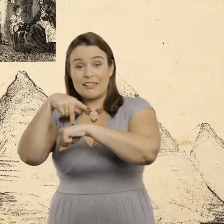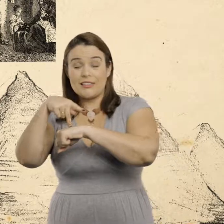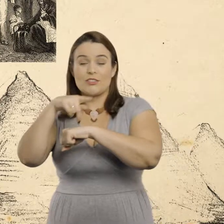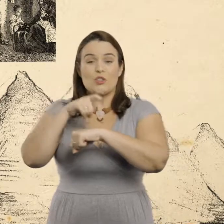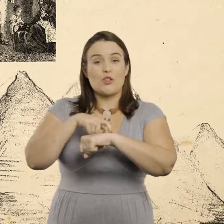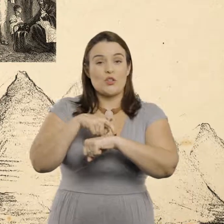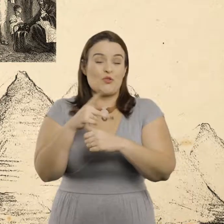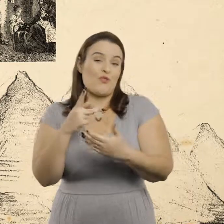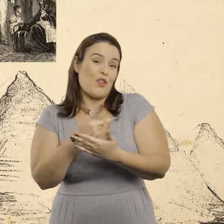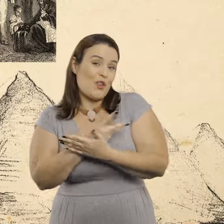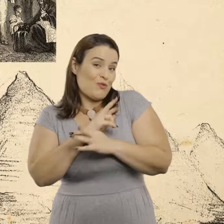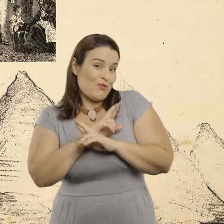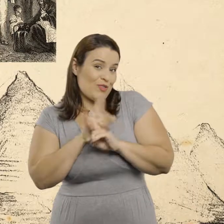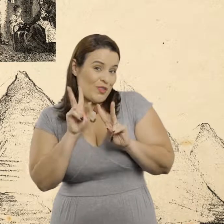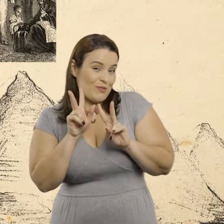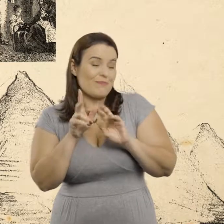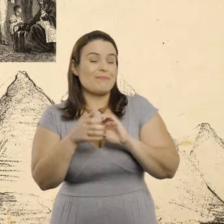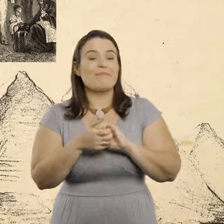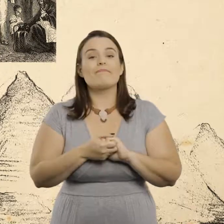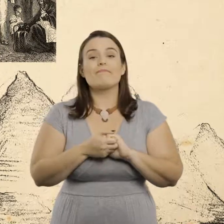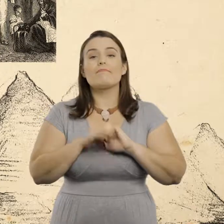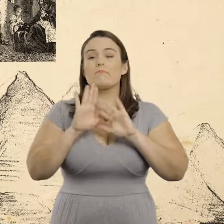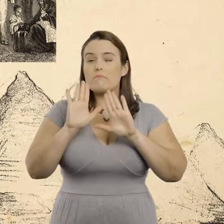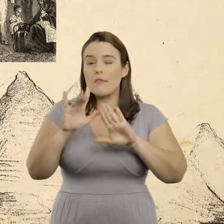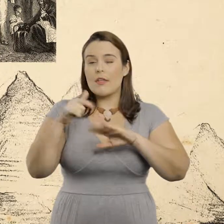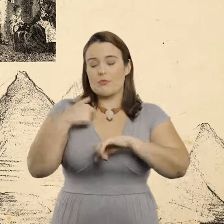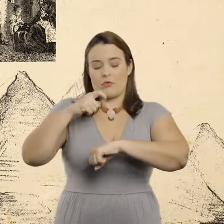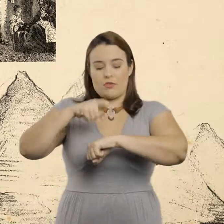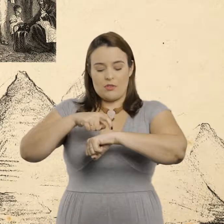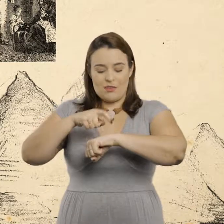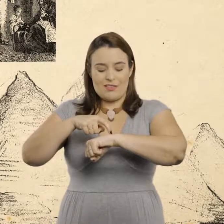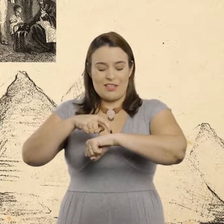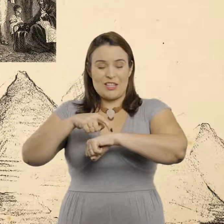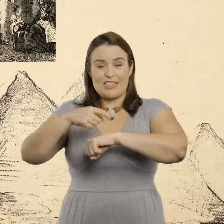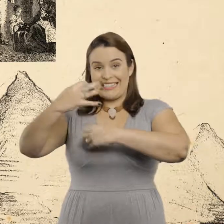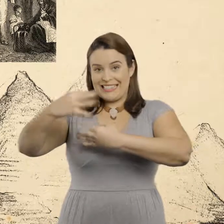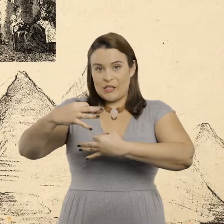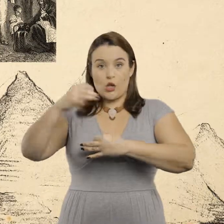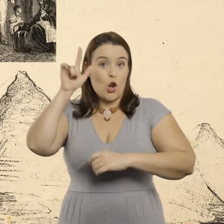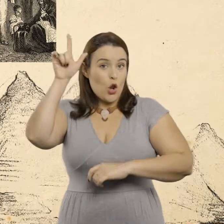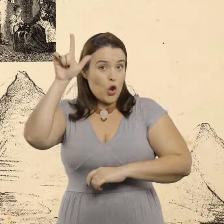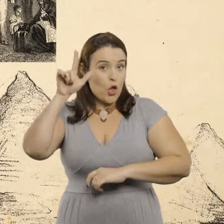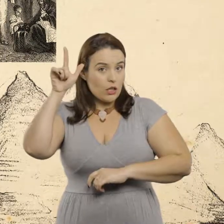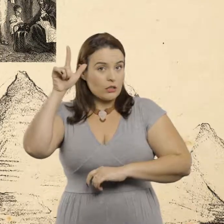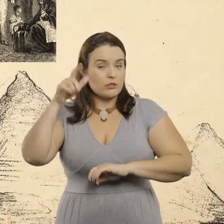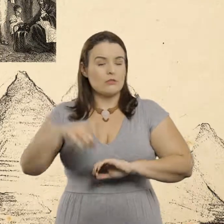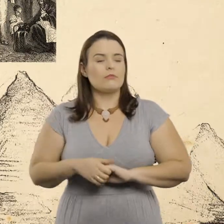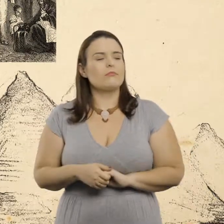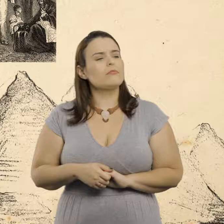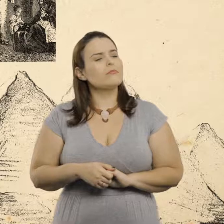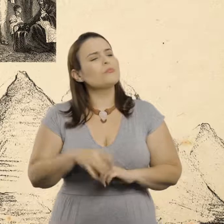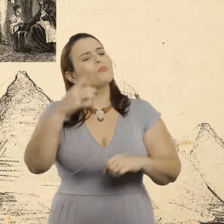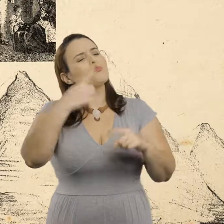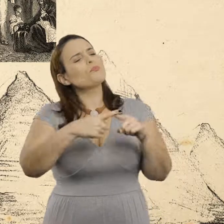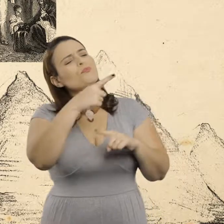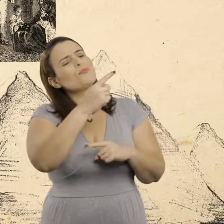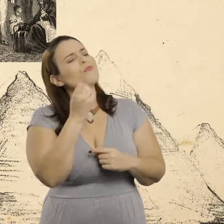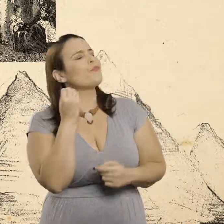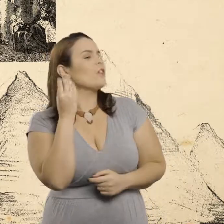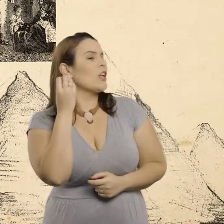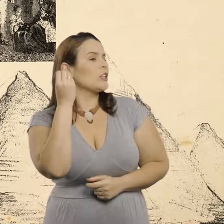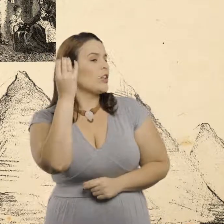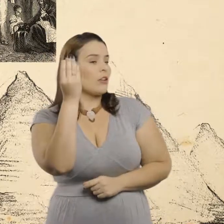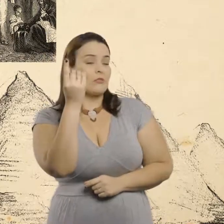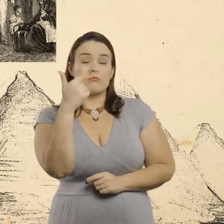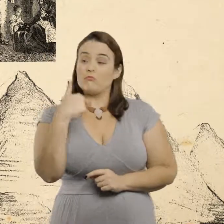ter horários diferentes, mas Passepartout disse que ia deixar o relógio com o horário de Londres. Fix perguntou por que Passepartout estava